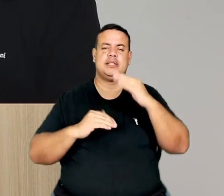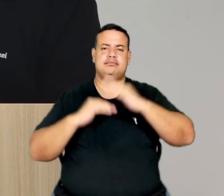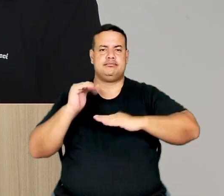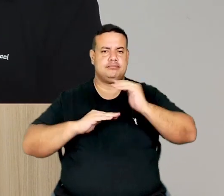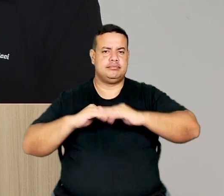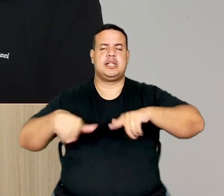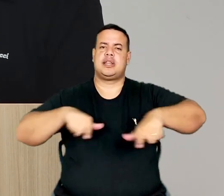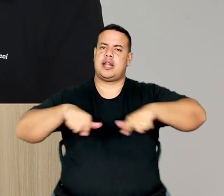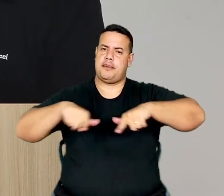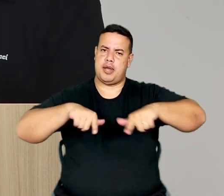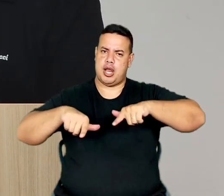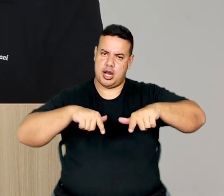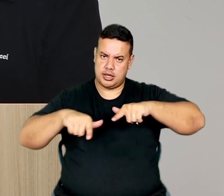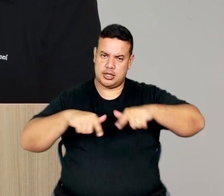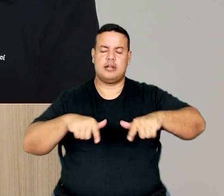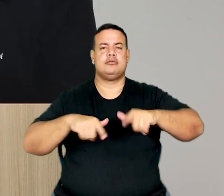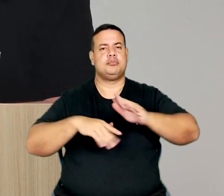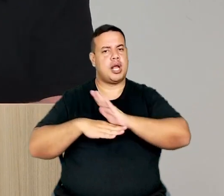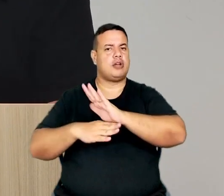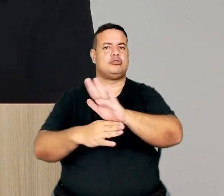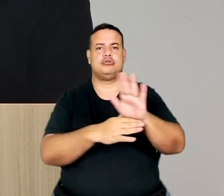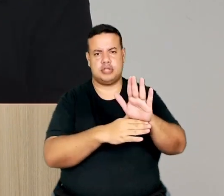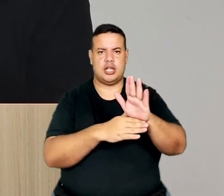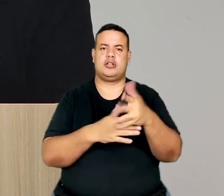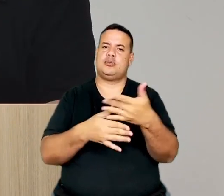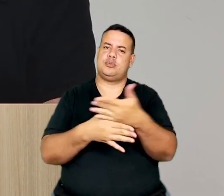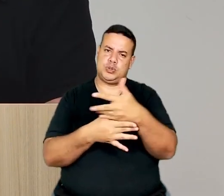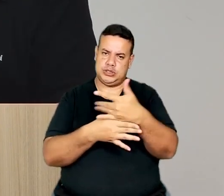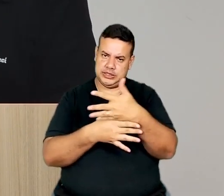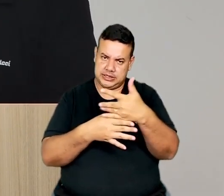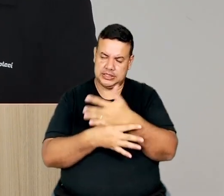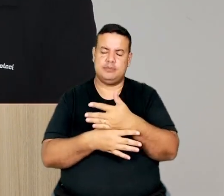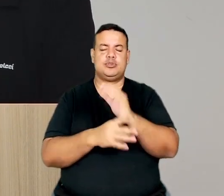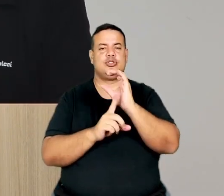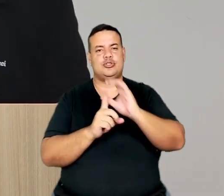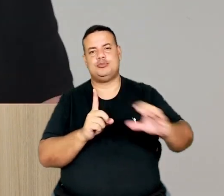prol do nosso município e em prol da nossa comunidade. Um abraço a todos.